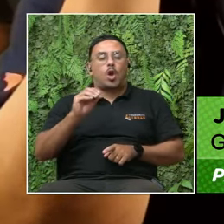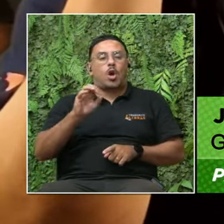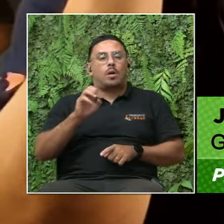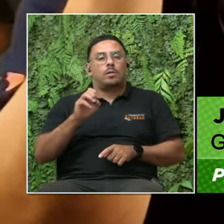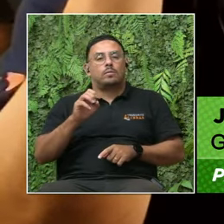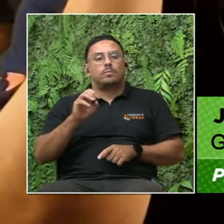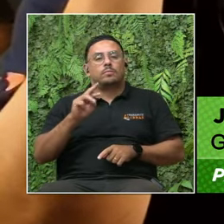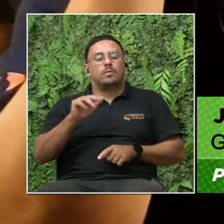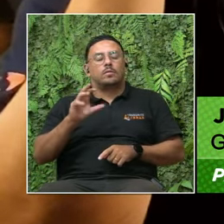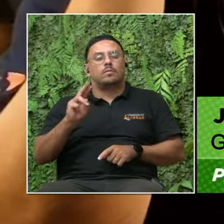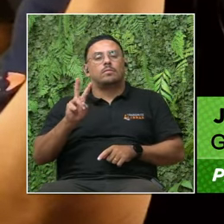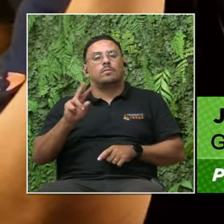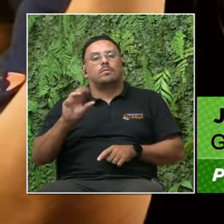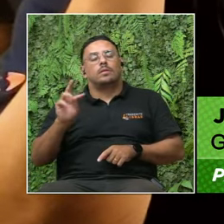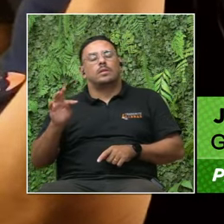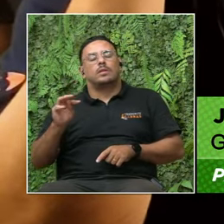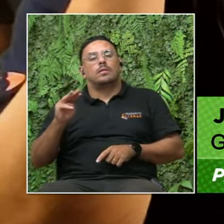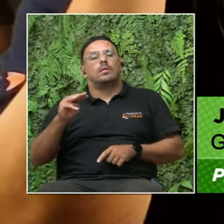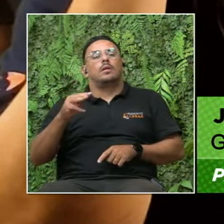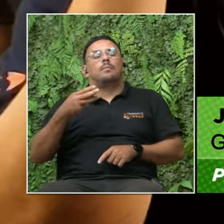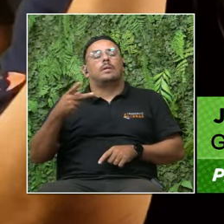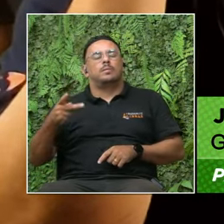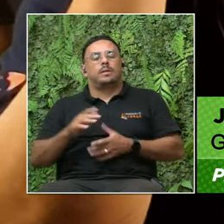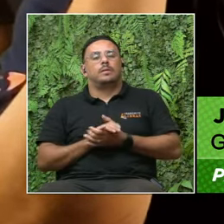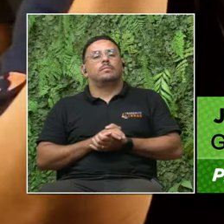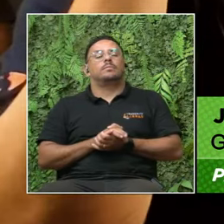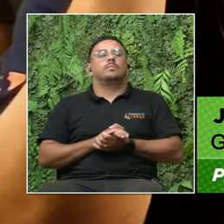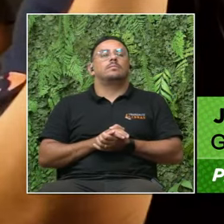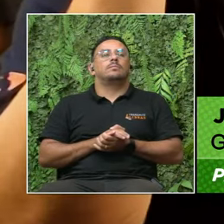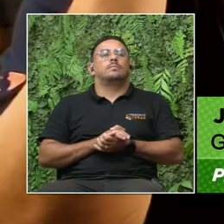beleza vitel e Mateus